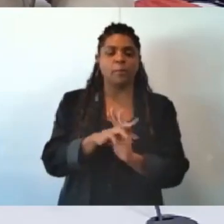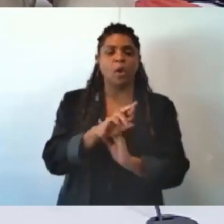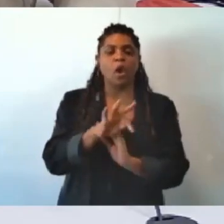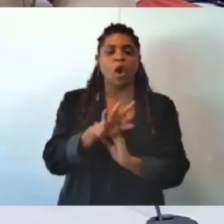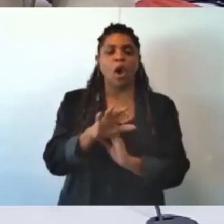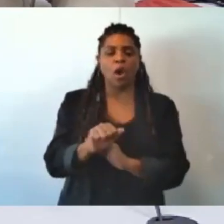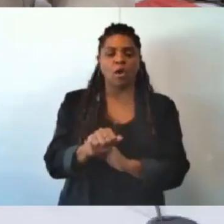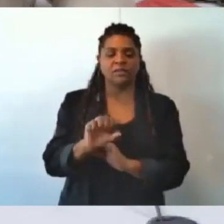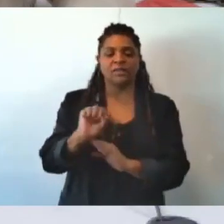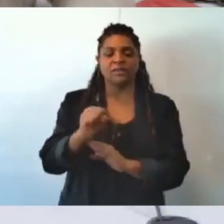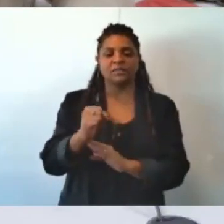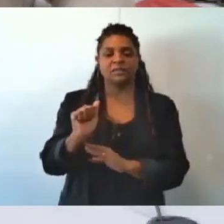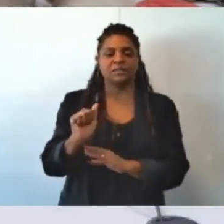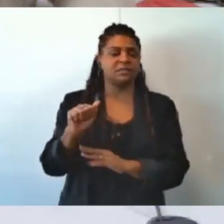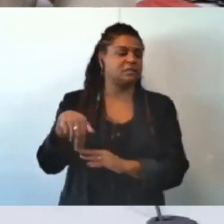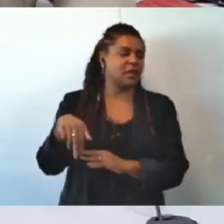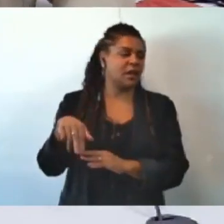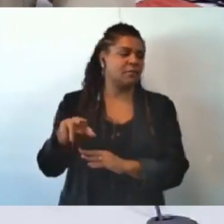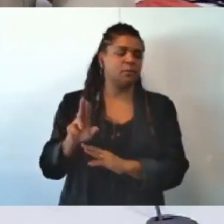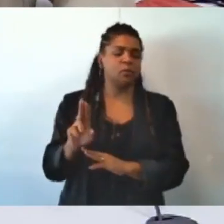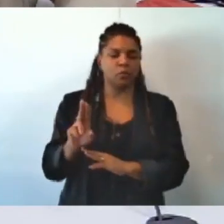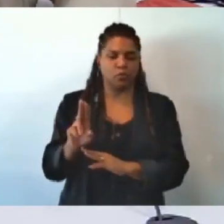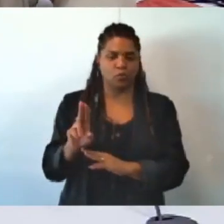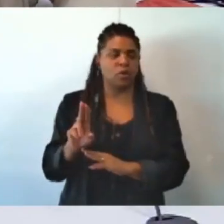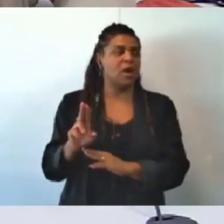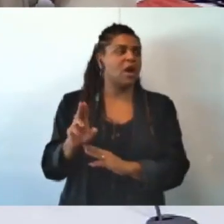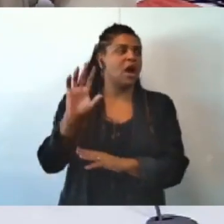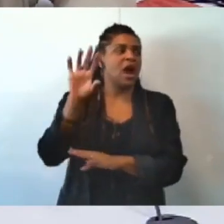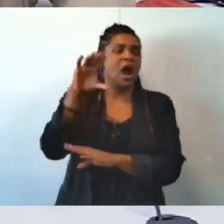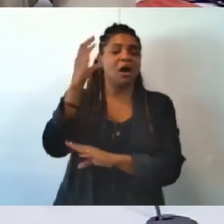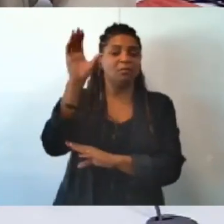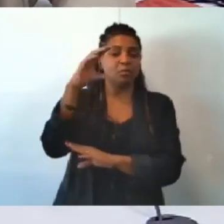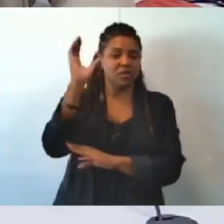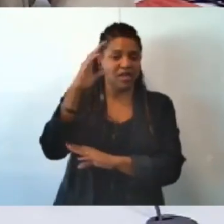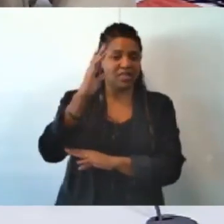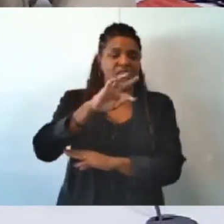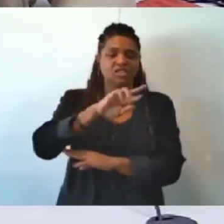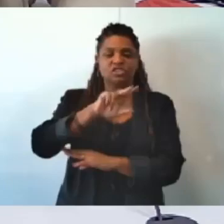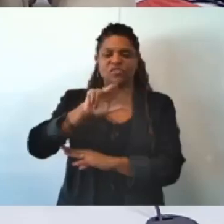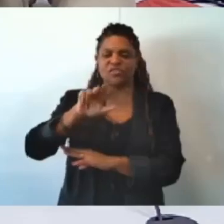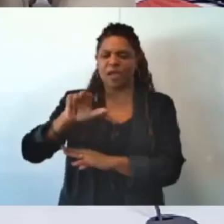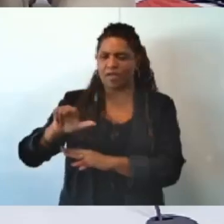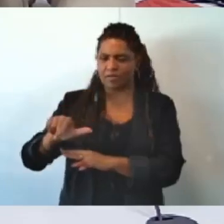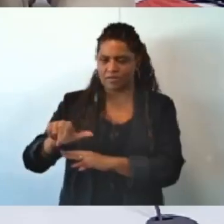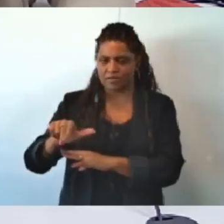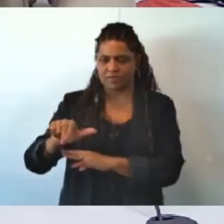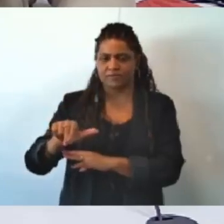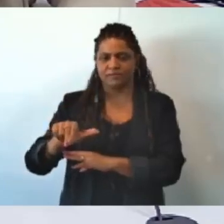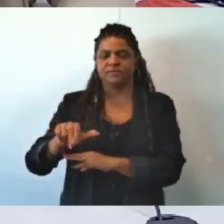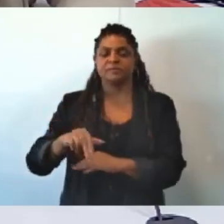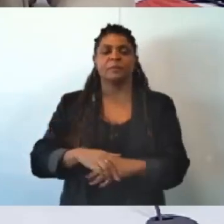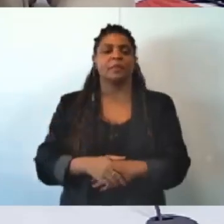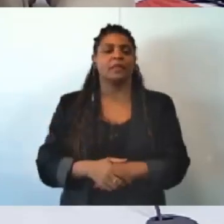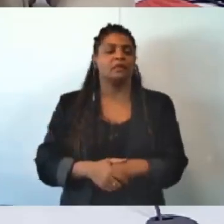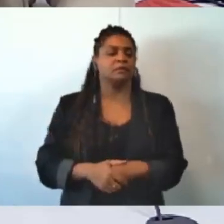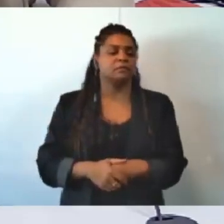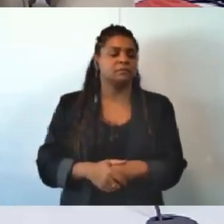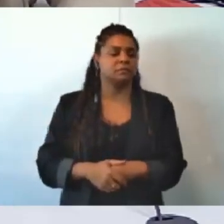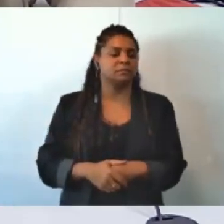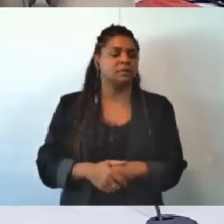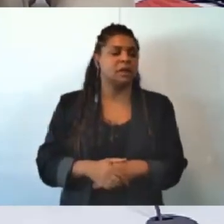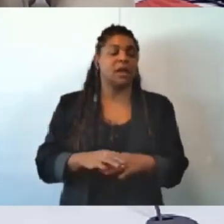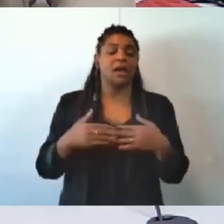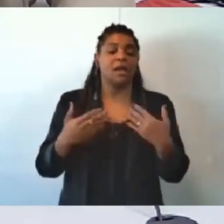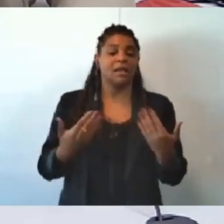rota do SAMU, ambulância, de todos os negócios. E na hora do pessoal